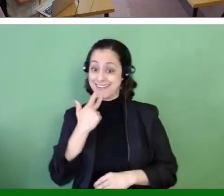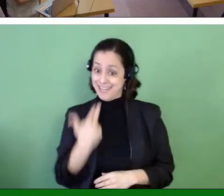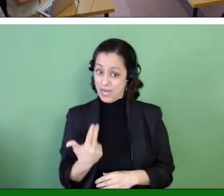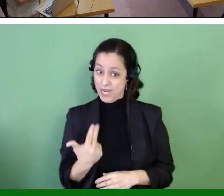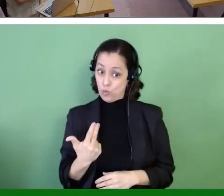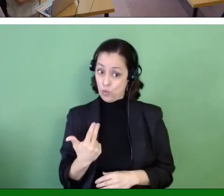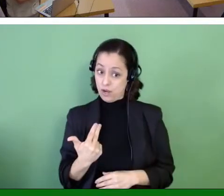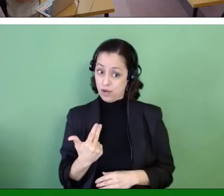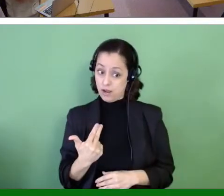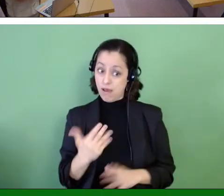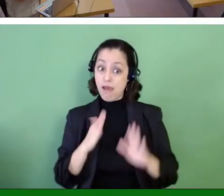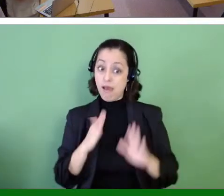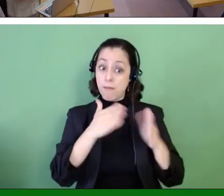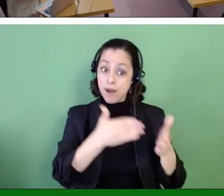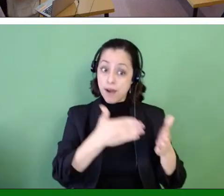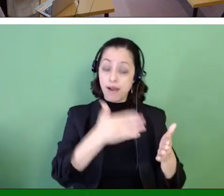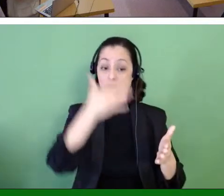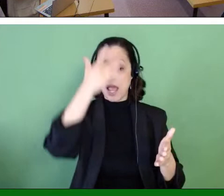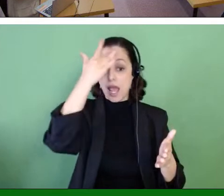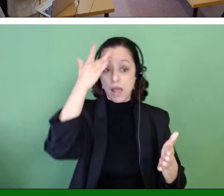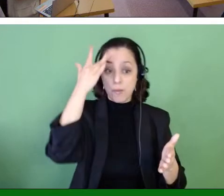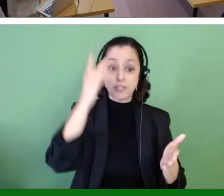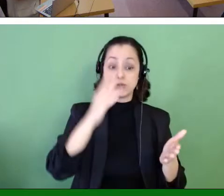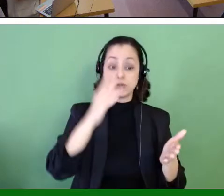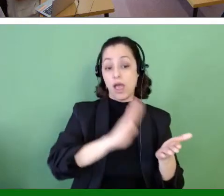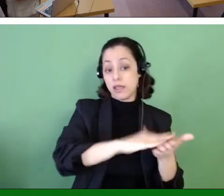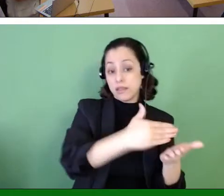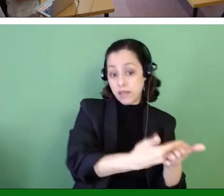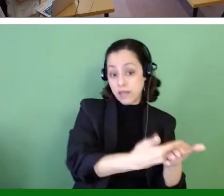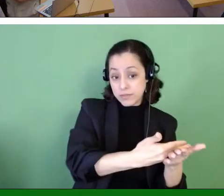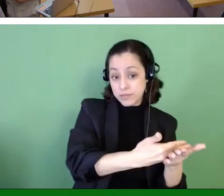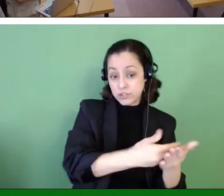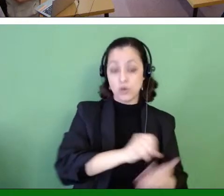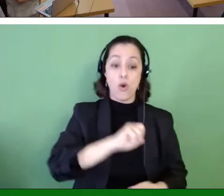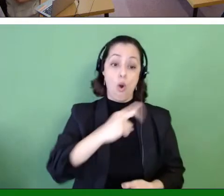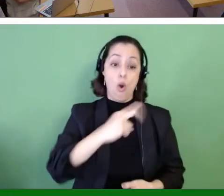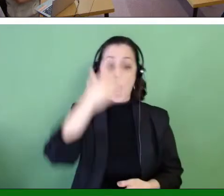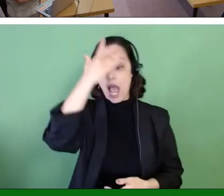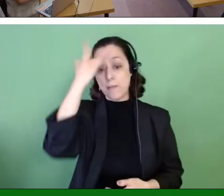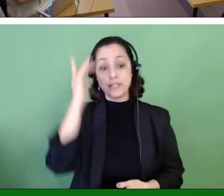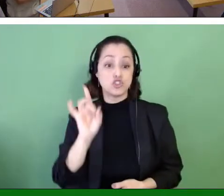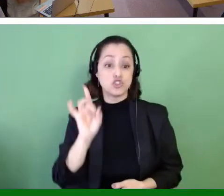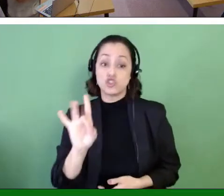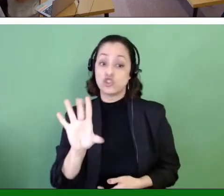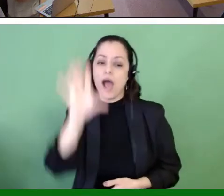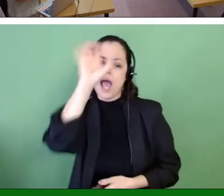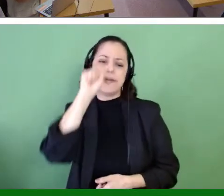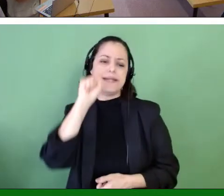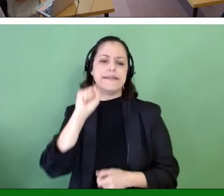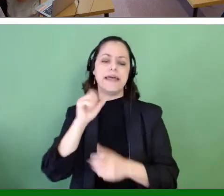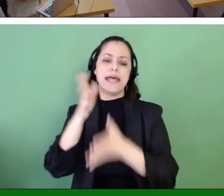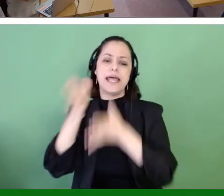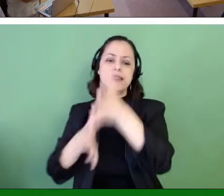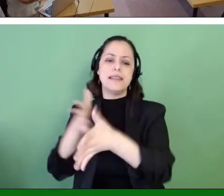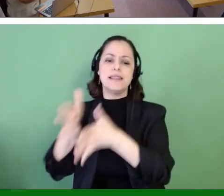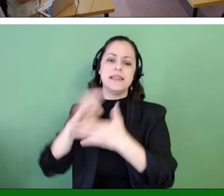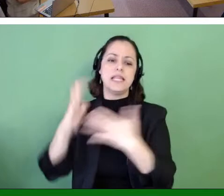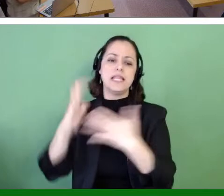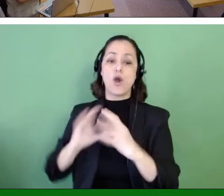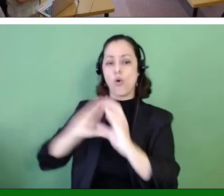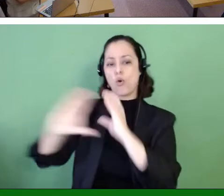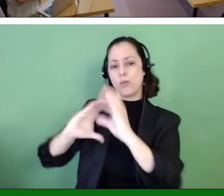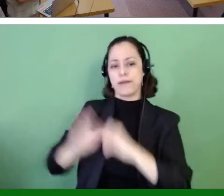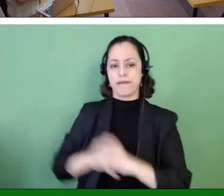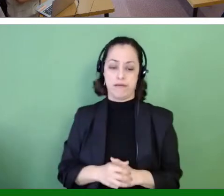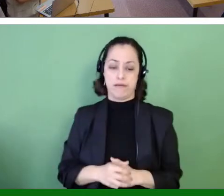para um intérprete ou para uma pessoa que só quer aprender a Libras? Qual a diferença do nível de português de um intérprete e de um professor?